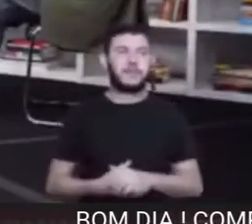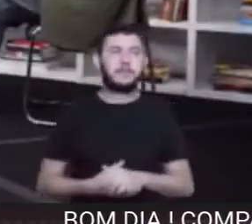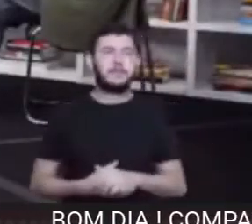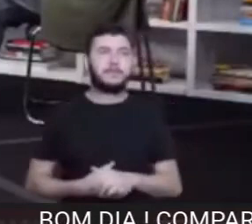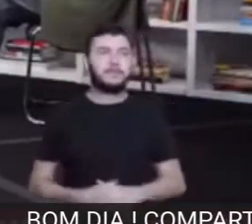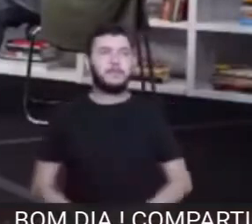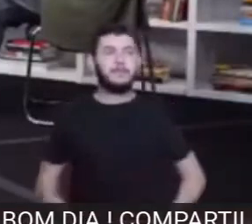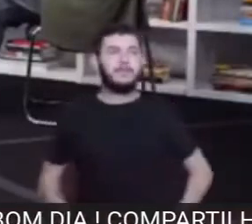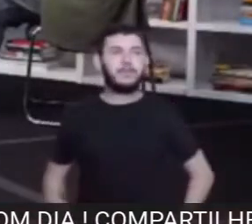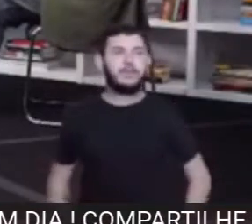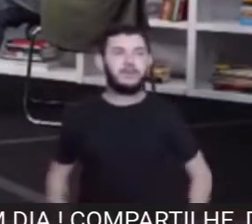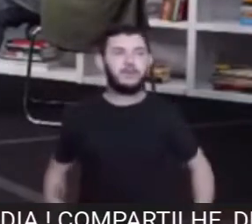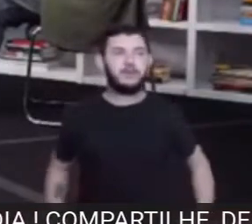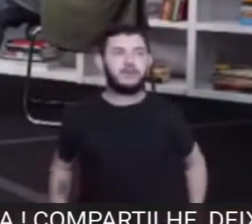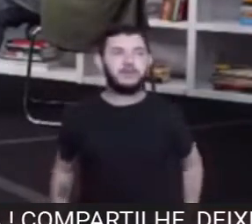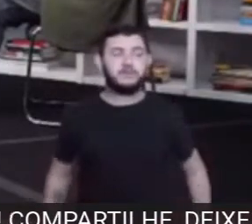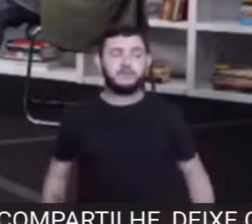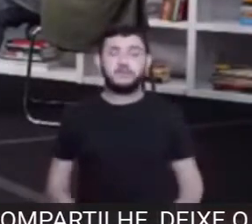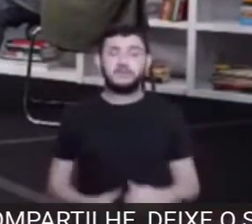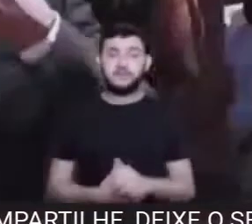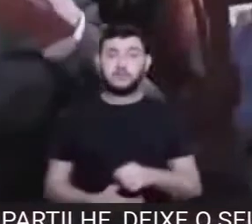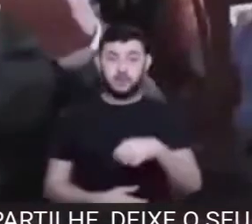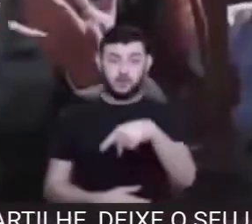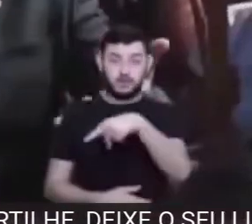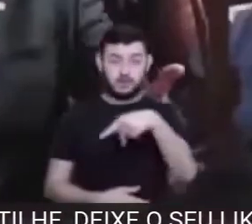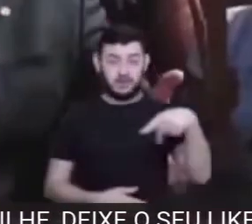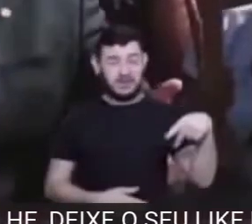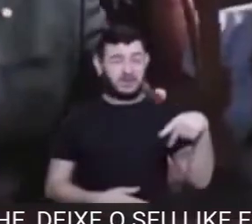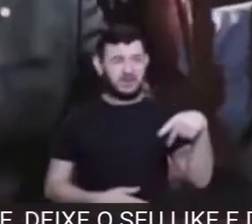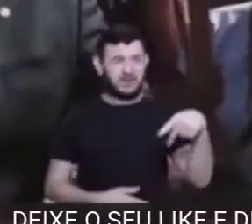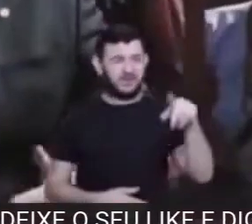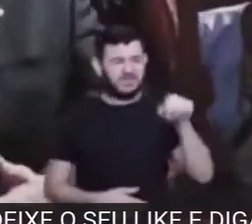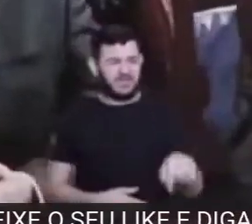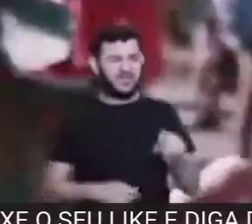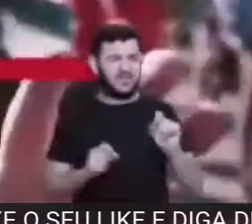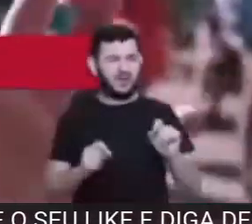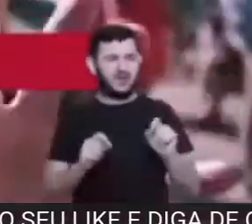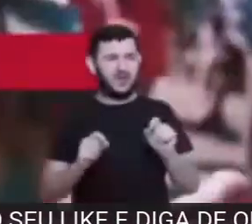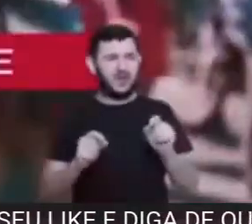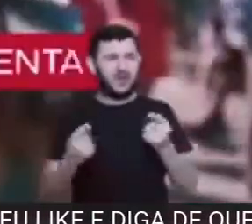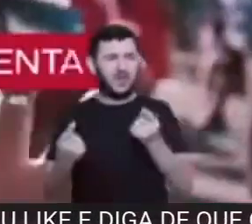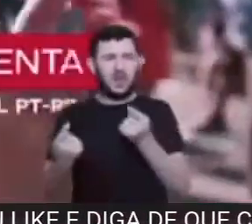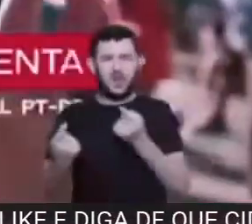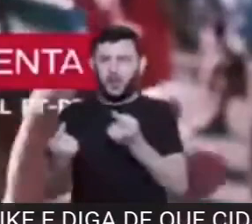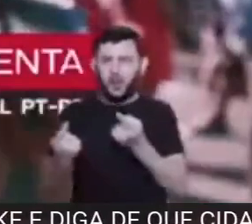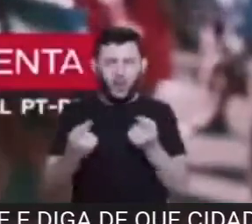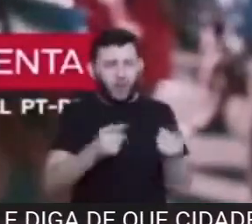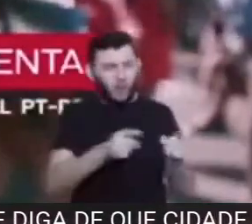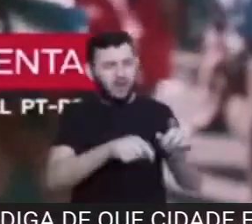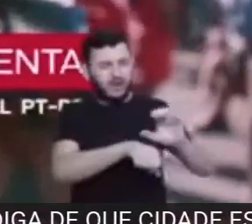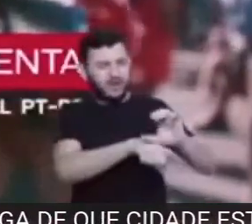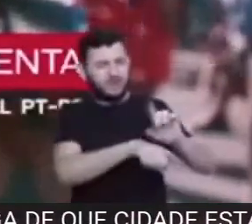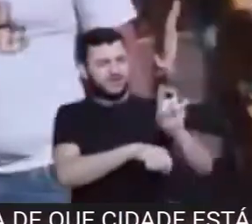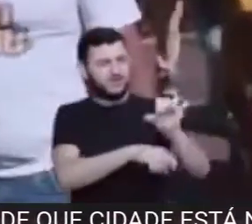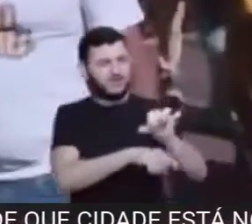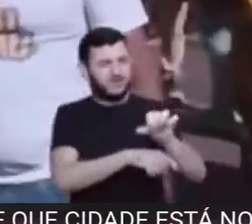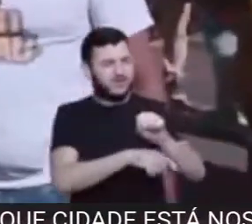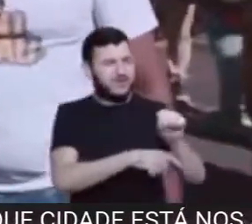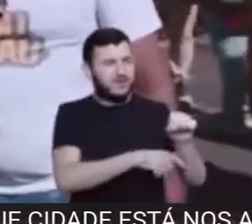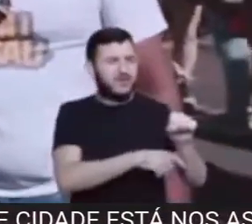É um projeto que vai contra tudo aquilo que a Constituição de 88 prevê, que a sociedade brasileira quer